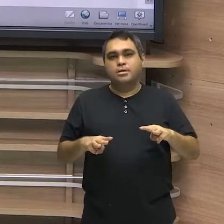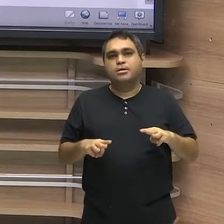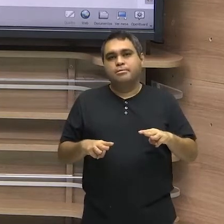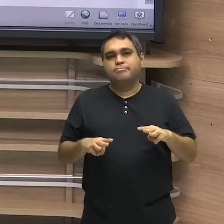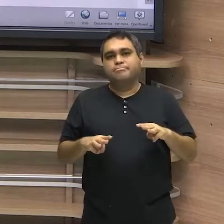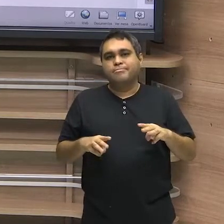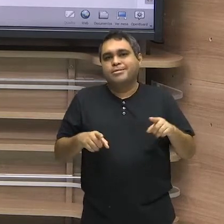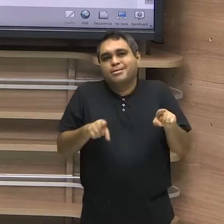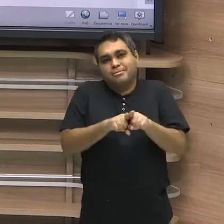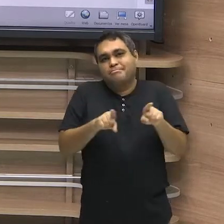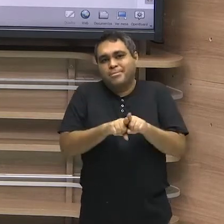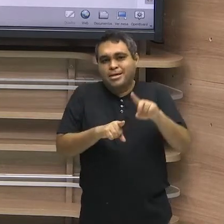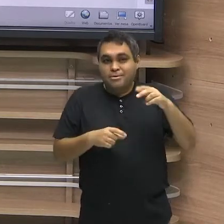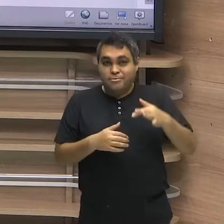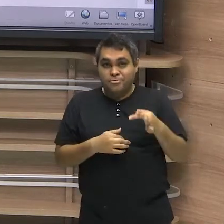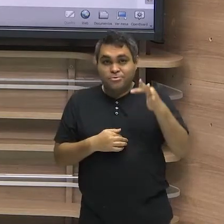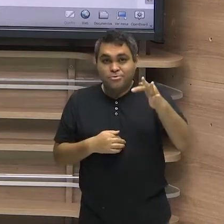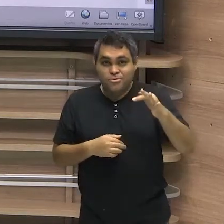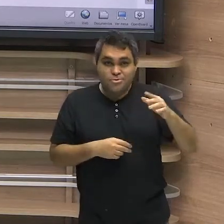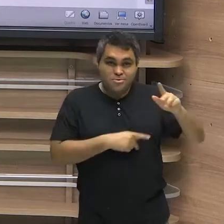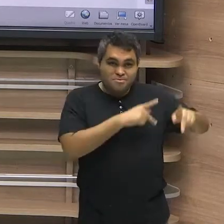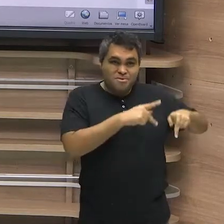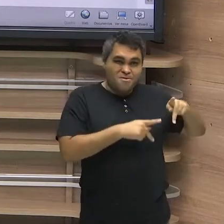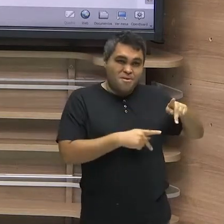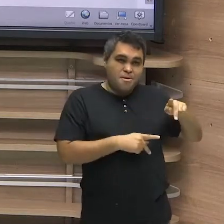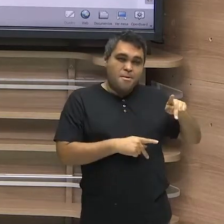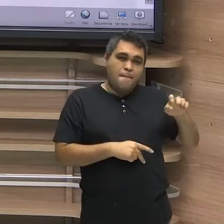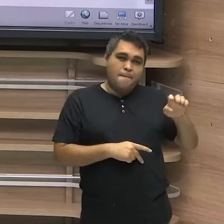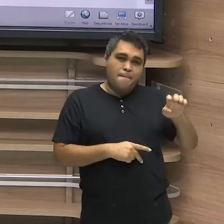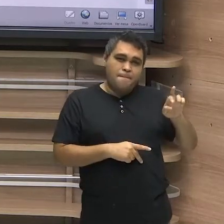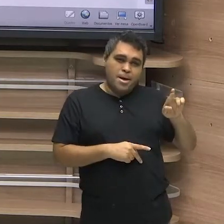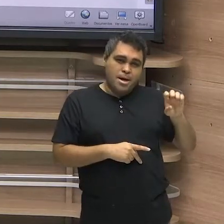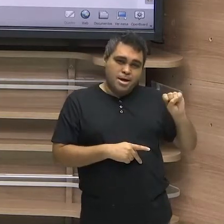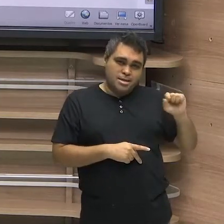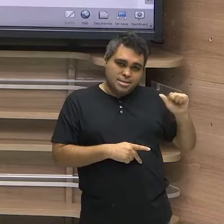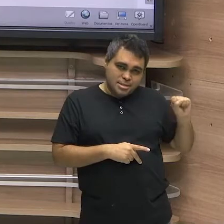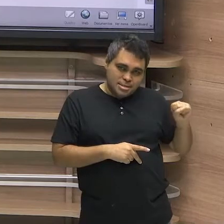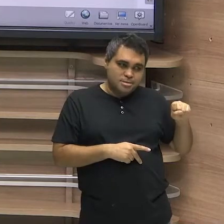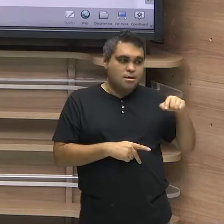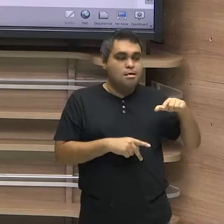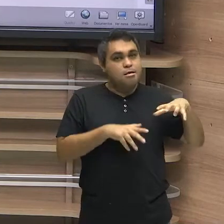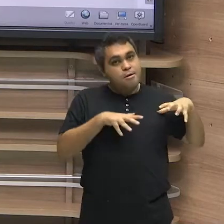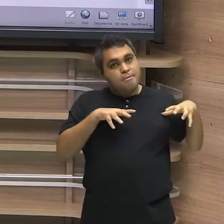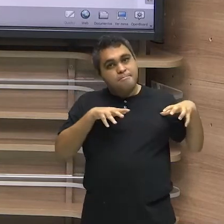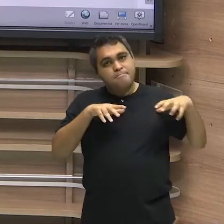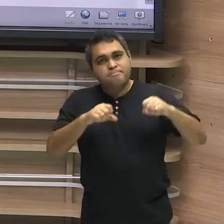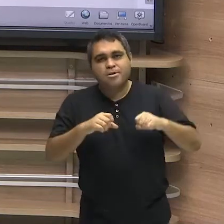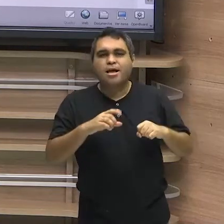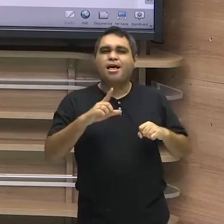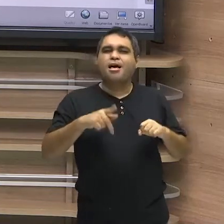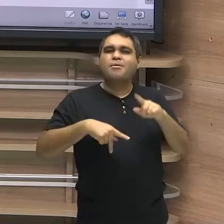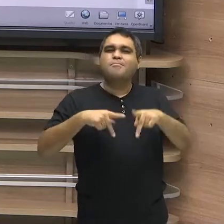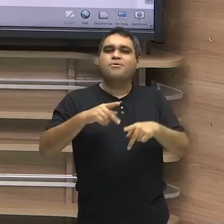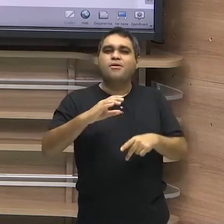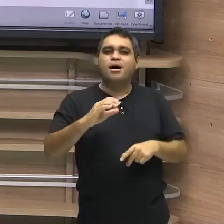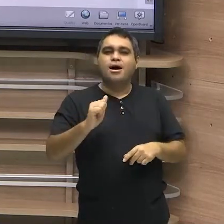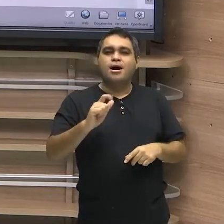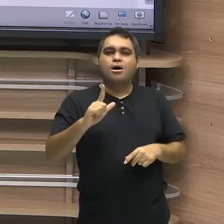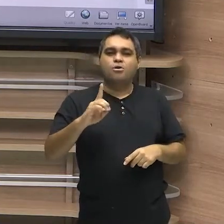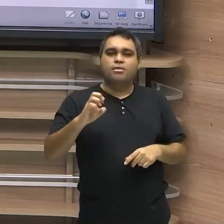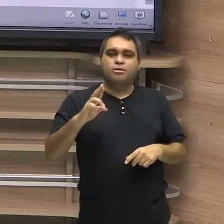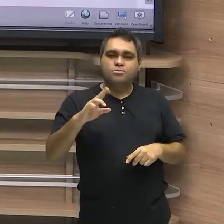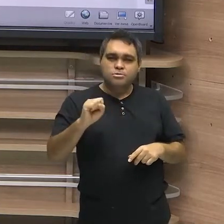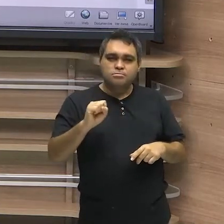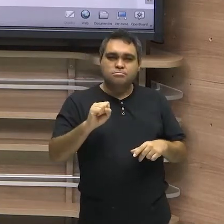E nós vimos aí que os persas, eles dominam os caldeus em um determinado momento e, a partir dessa dominação,